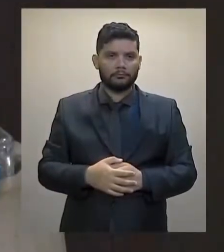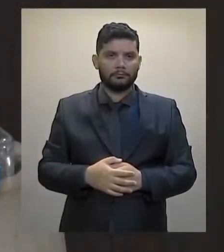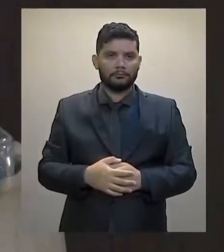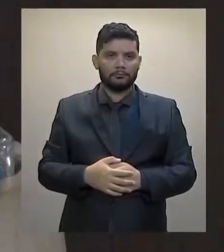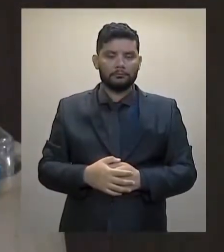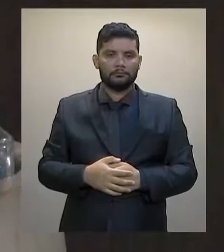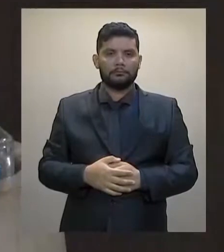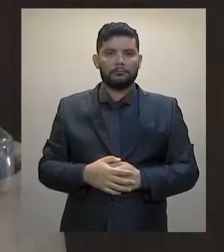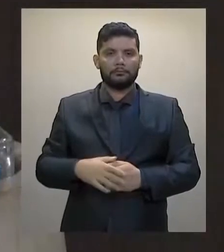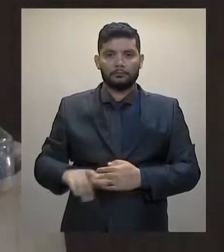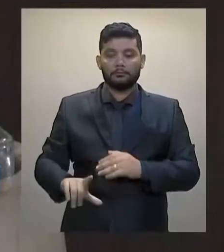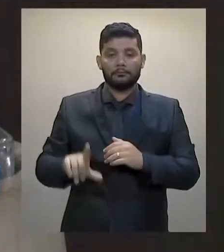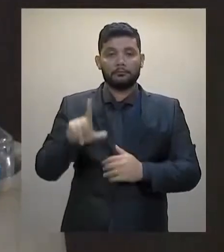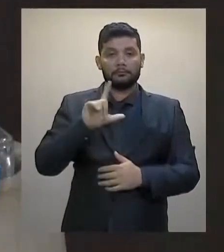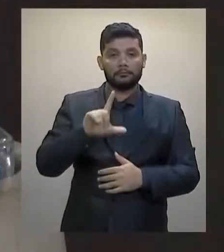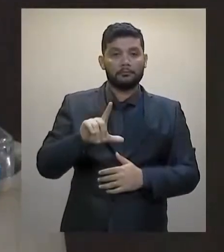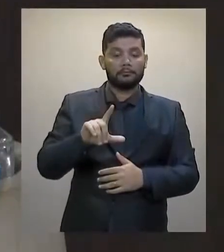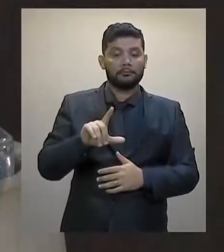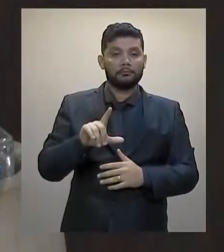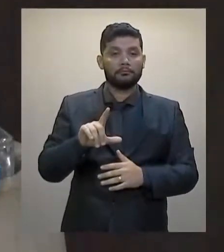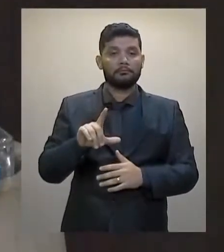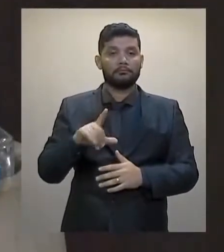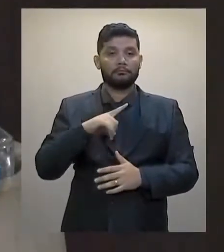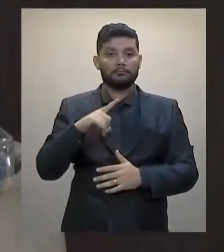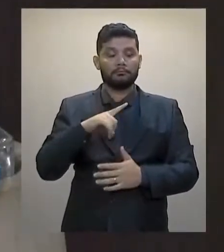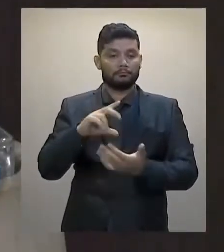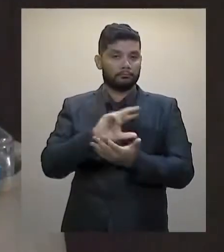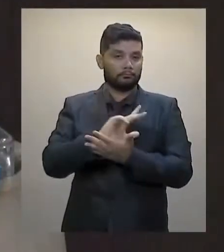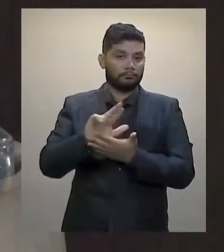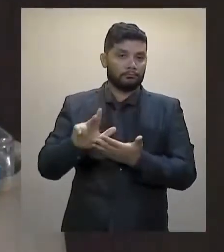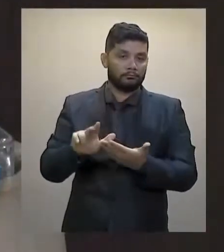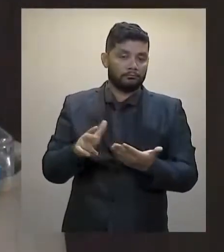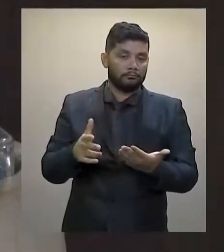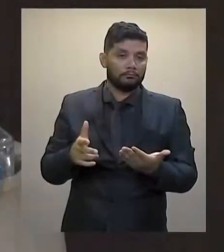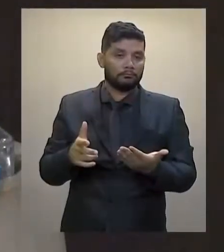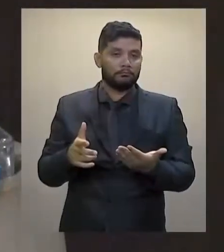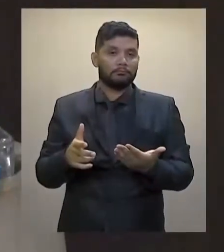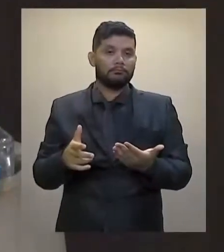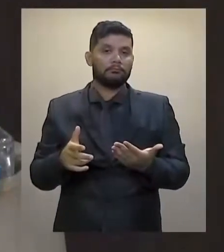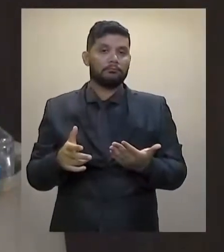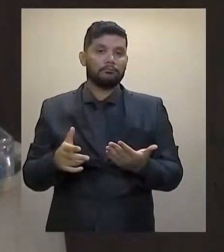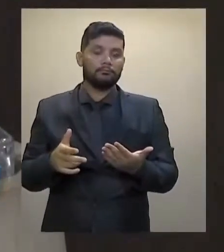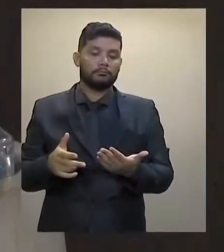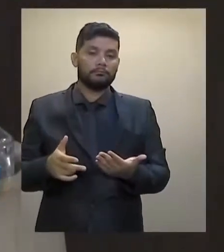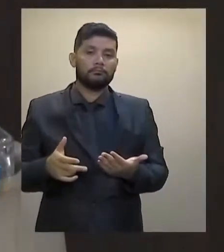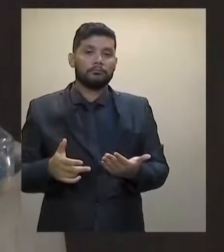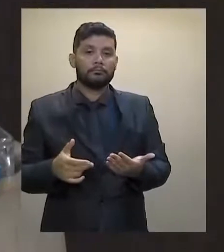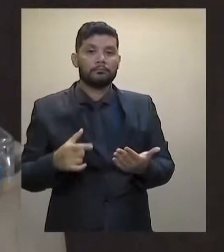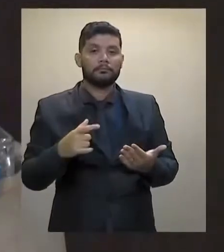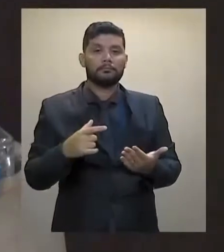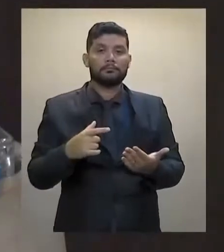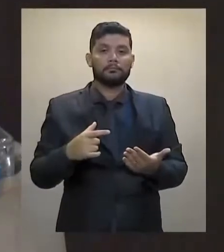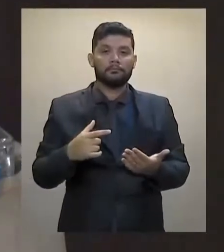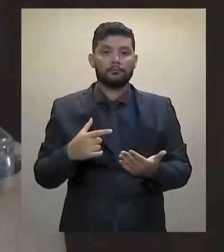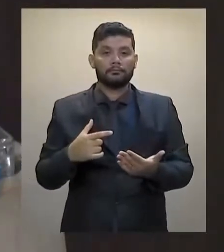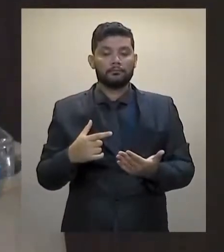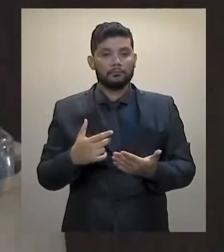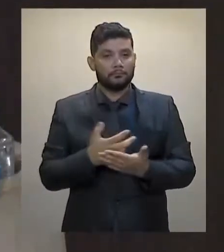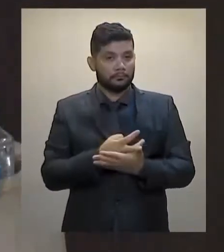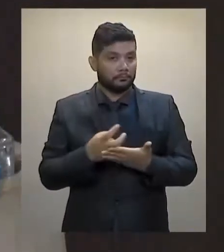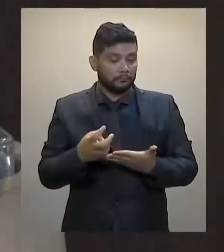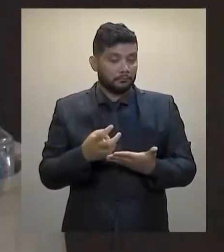na lei que a criou, avaliação de desempenho para progressão e promoção. Desde que eu saí do